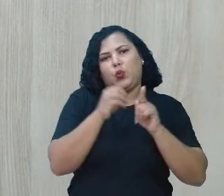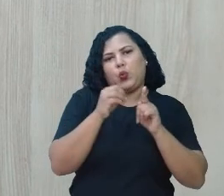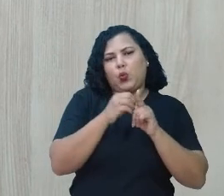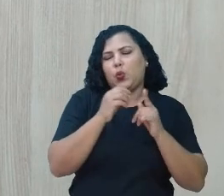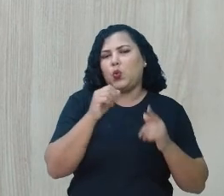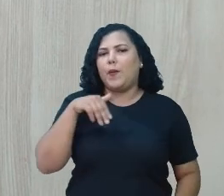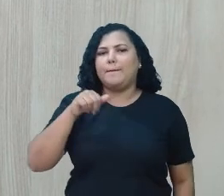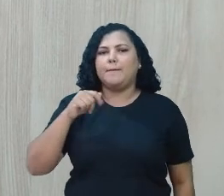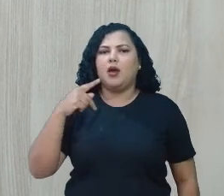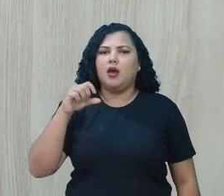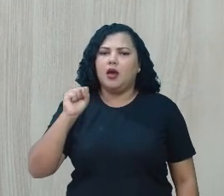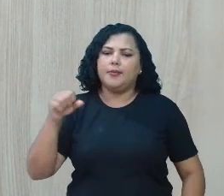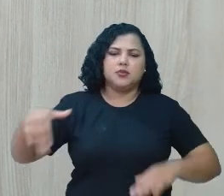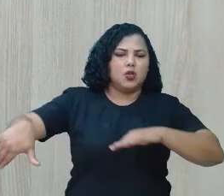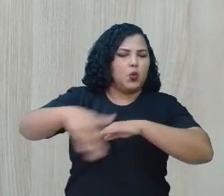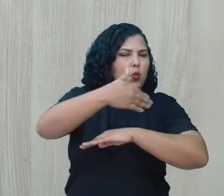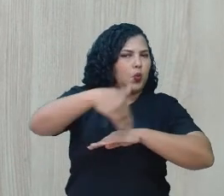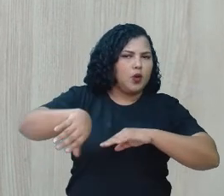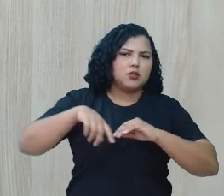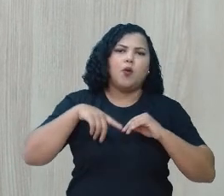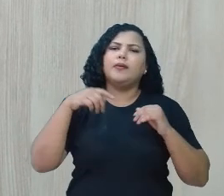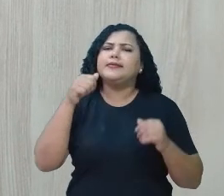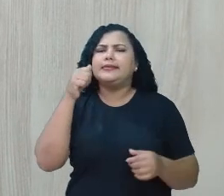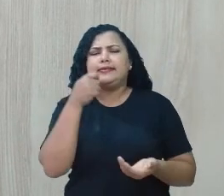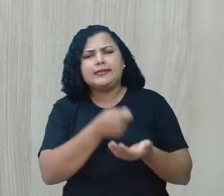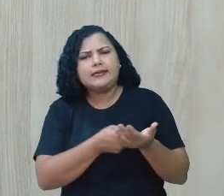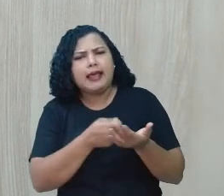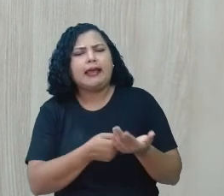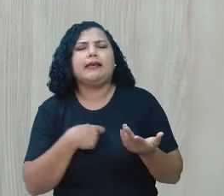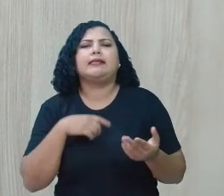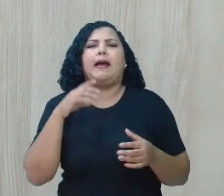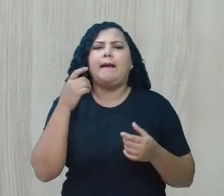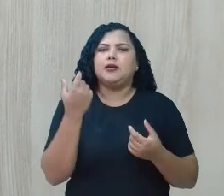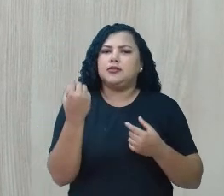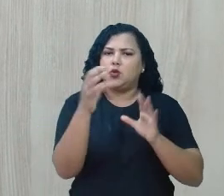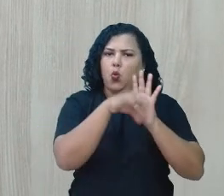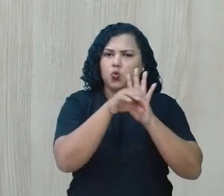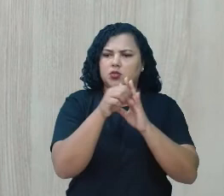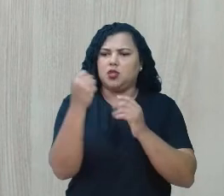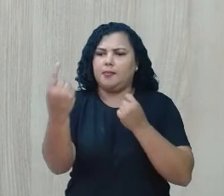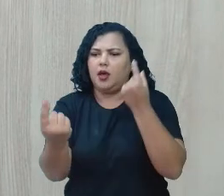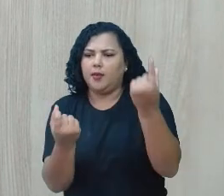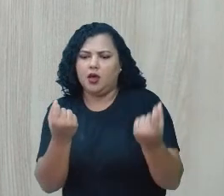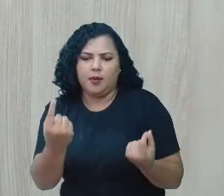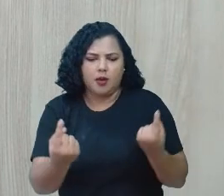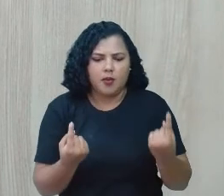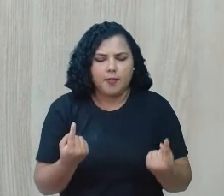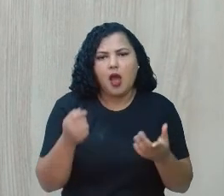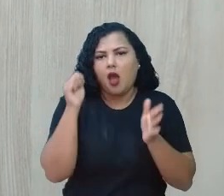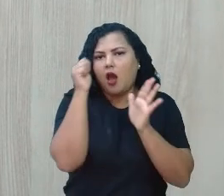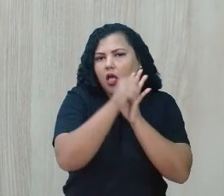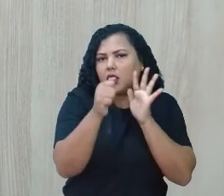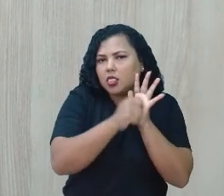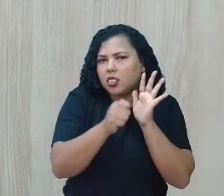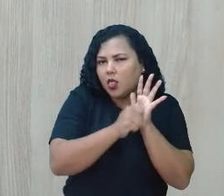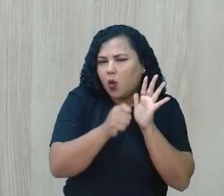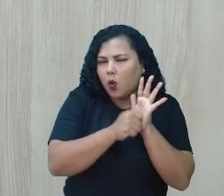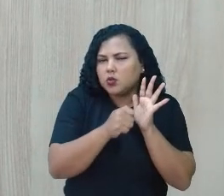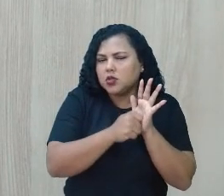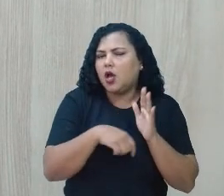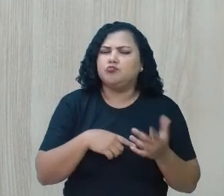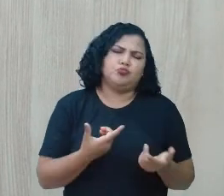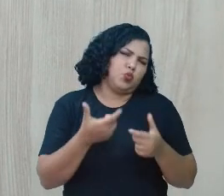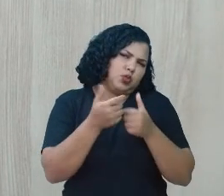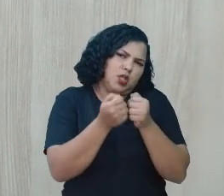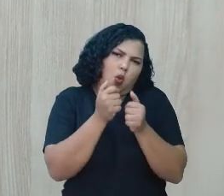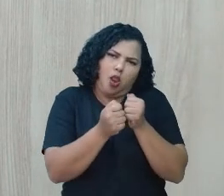ruas, estradas. Então, tenta pegar esses conceitos separadamente, anota aí, ou então faz um bloquinho de notas no teu